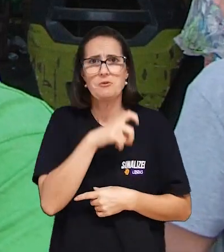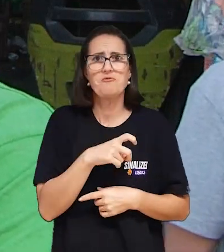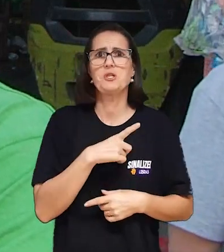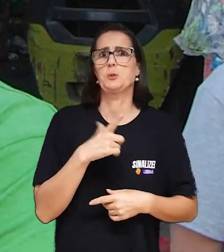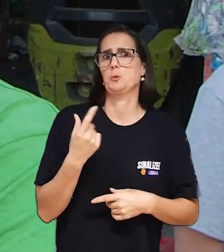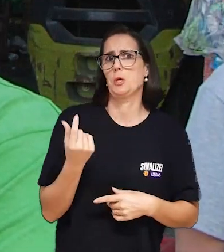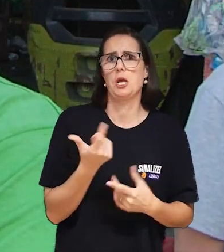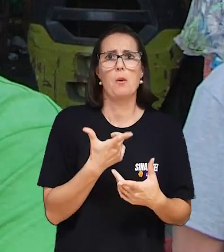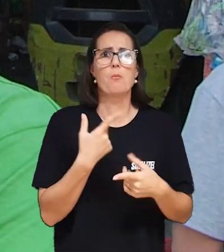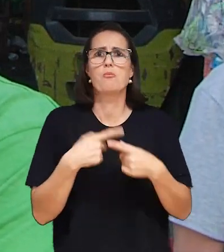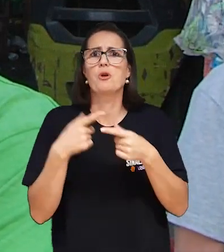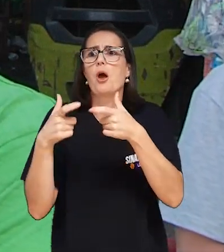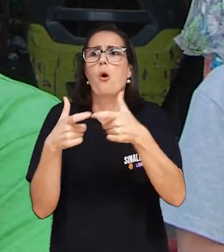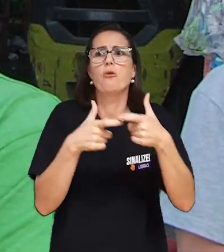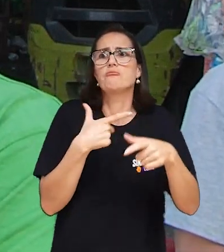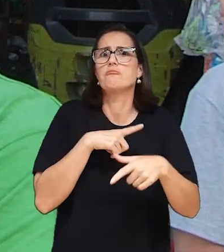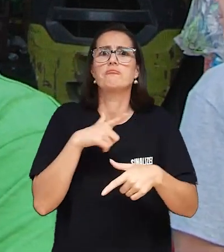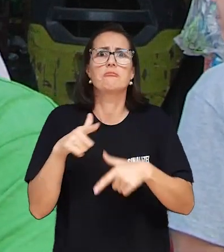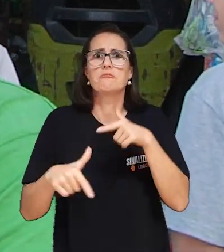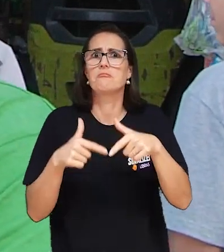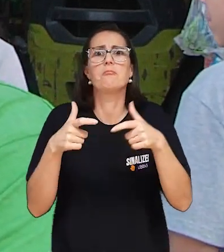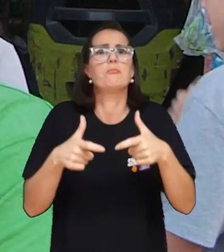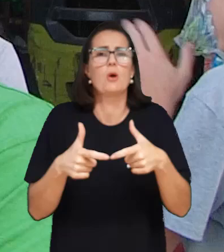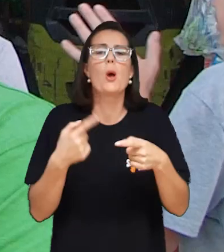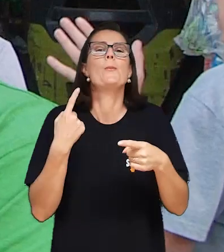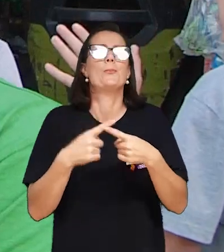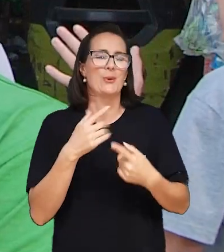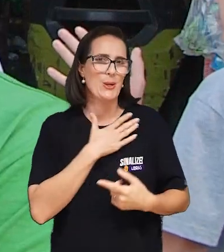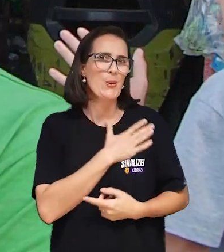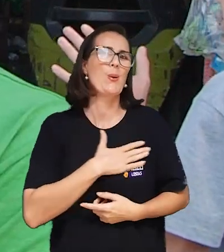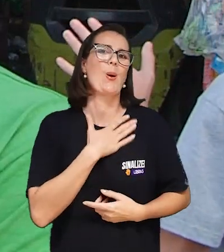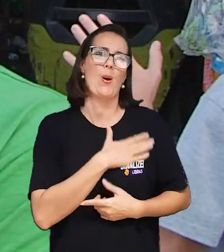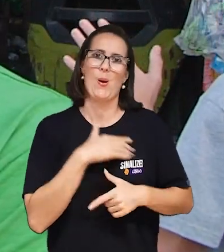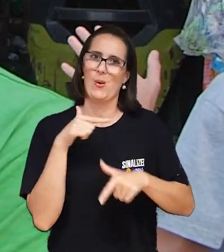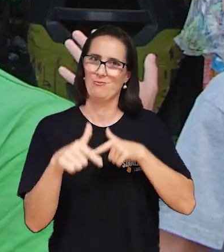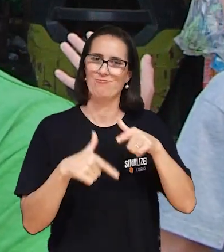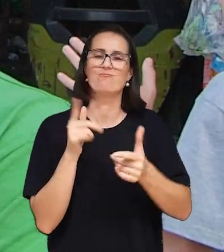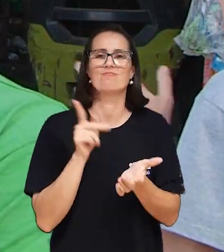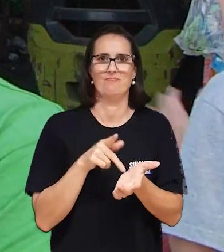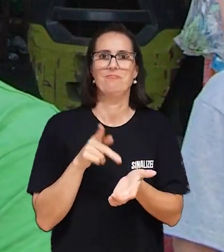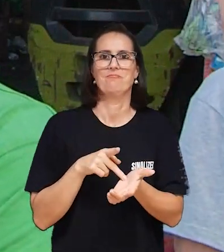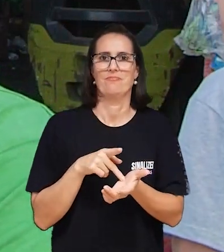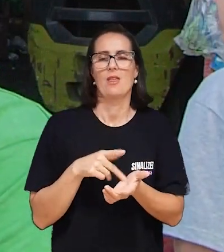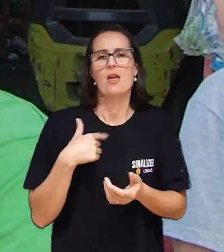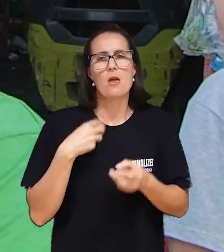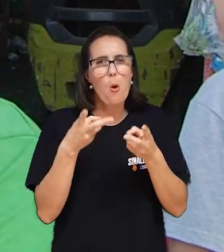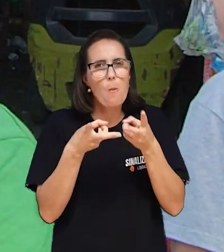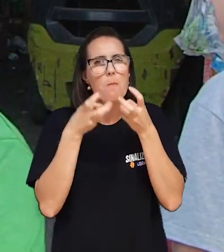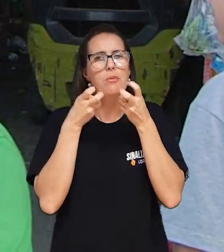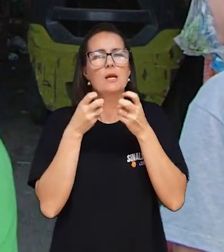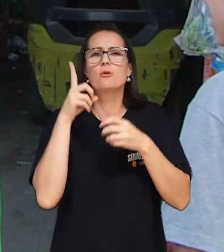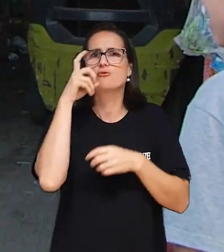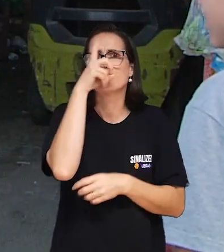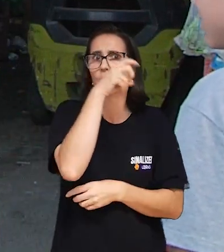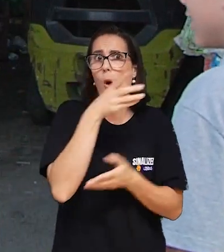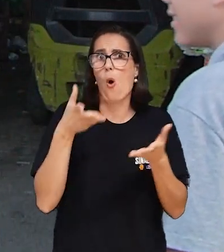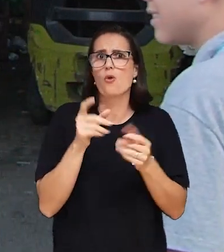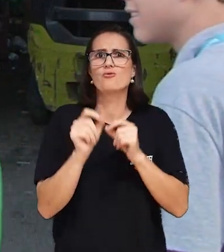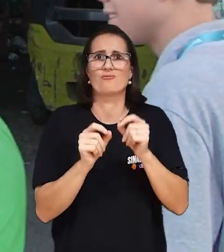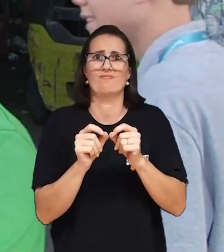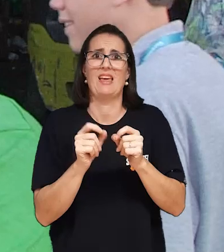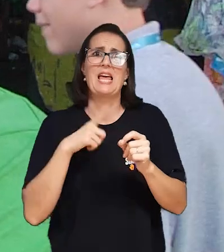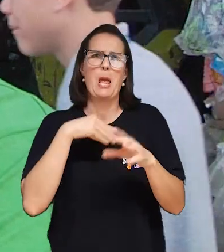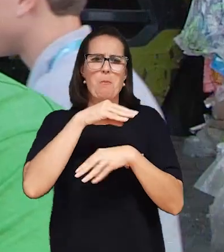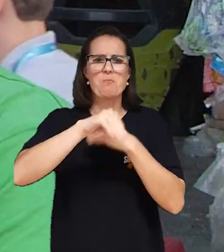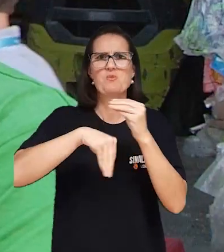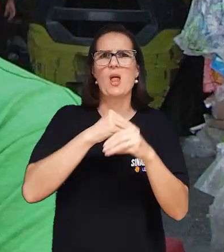não por dificuldade, não por falta de espaço, porque realmente gostam do trabalho. Então, eu vejo que a